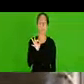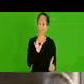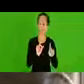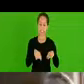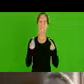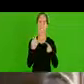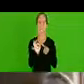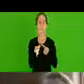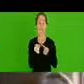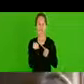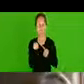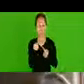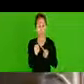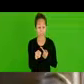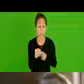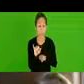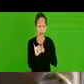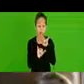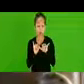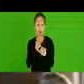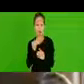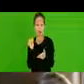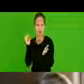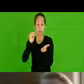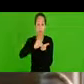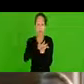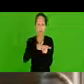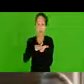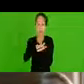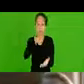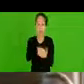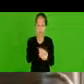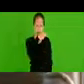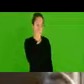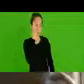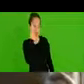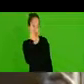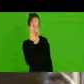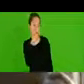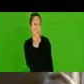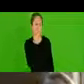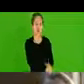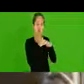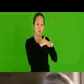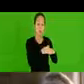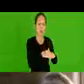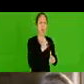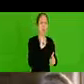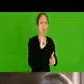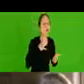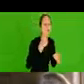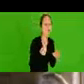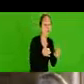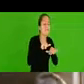aplico um elemento químico ou uma droga no camundongo, eu vou dizer assim, ele reagiu assim com essa